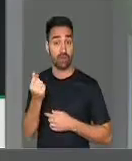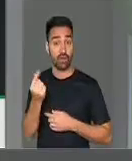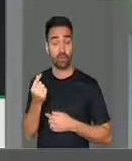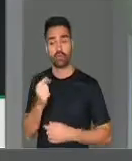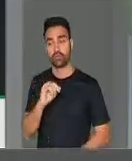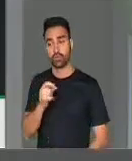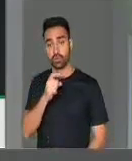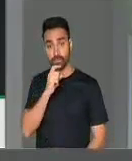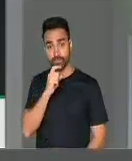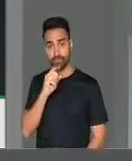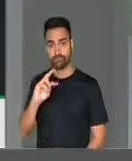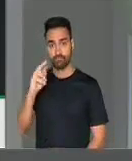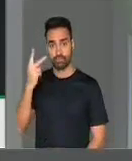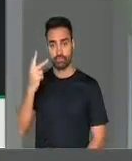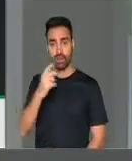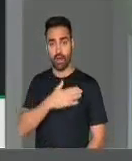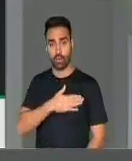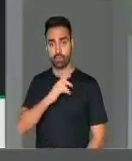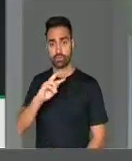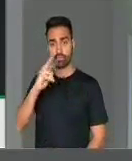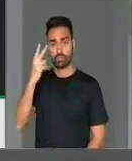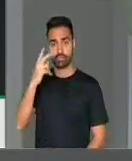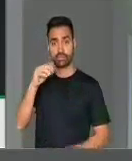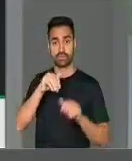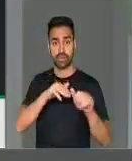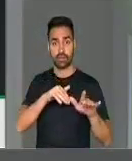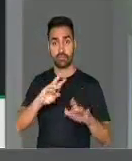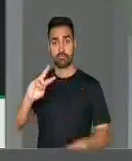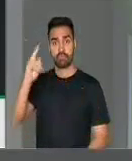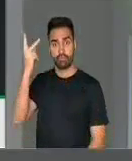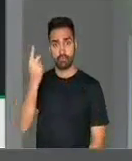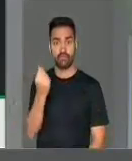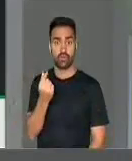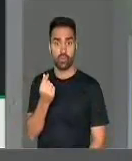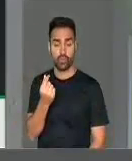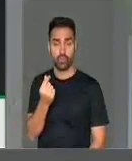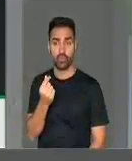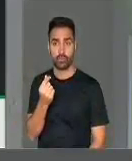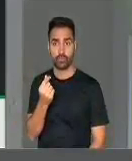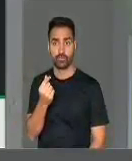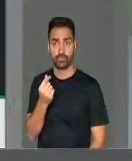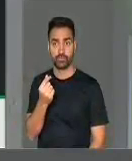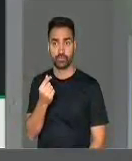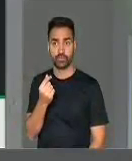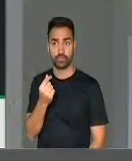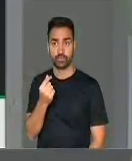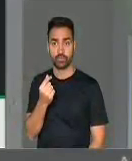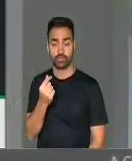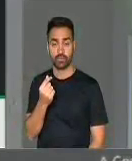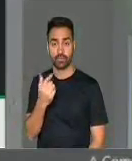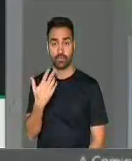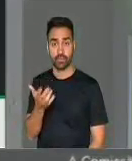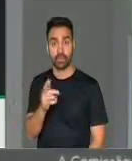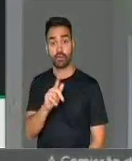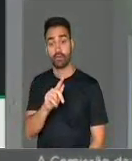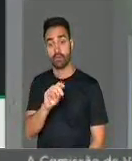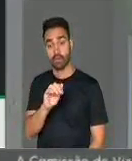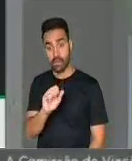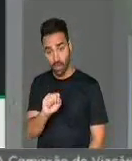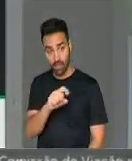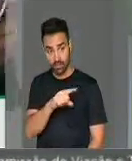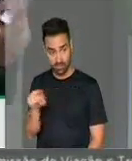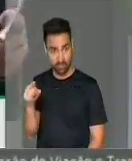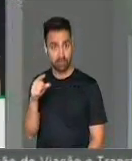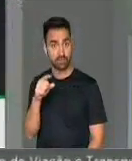em julho, em agosto e em setembro. O gás de cozinha, dona de casa que